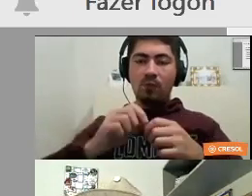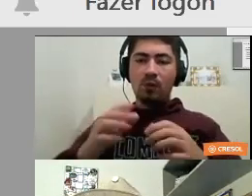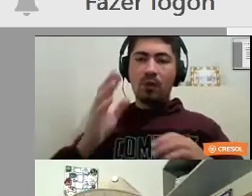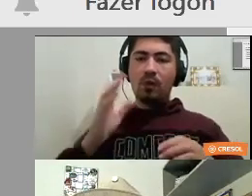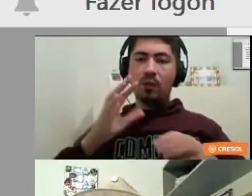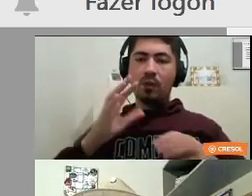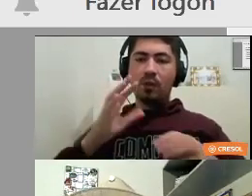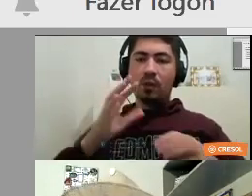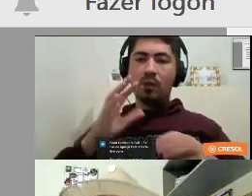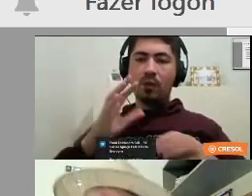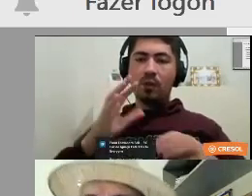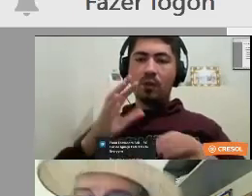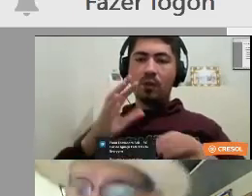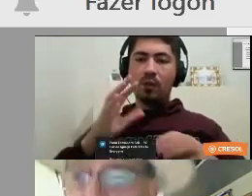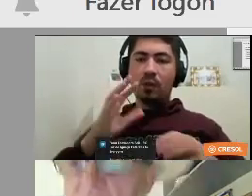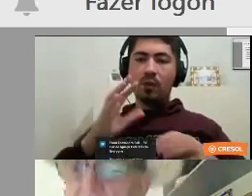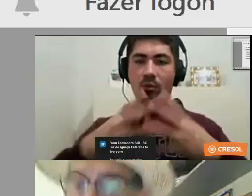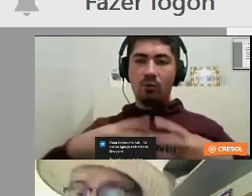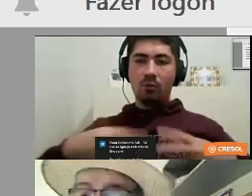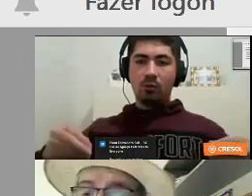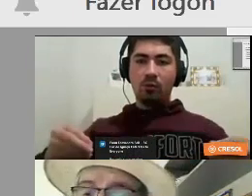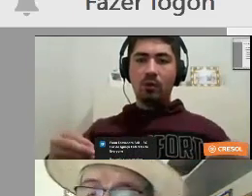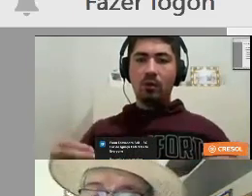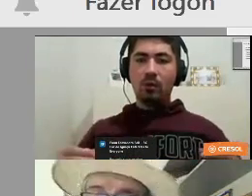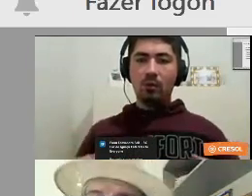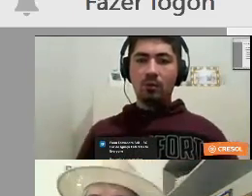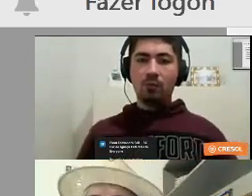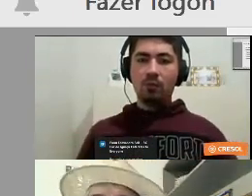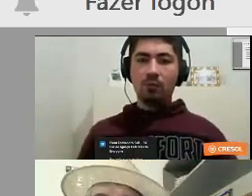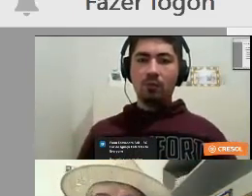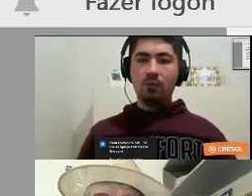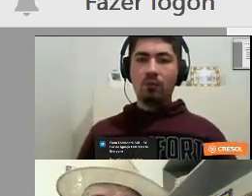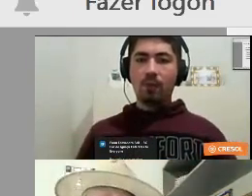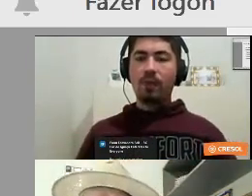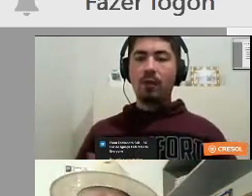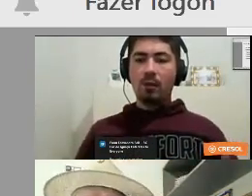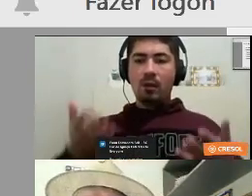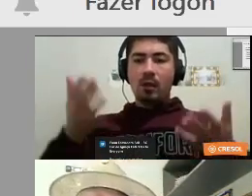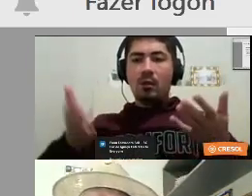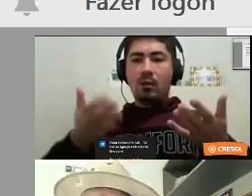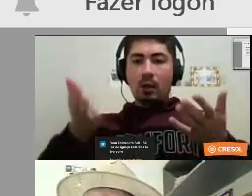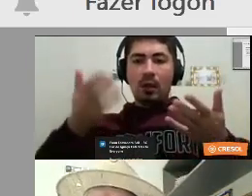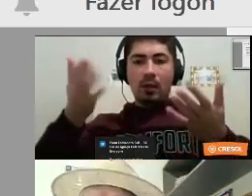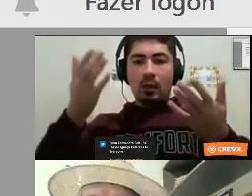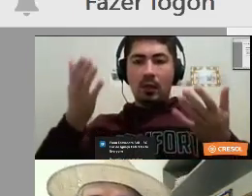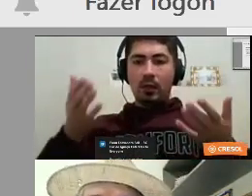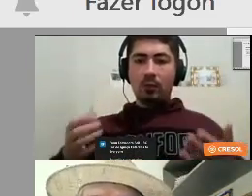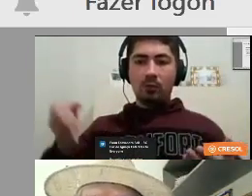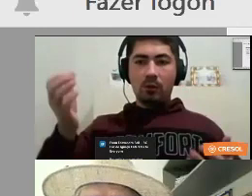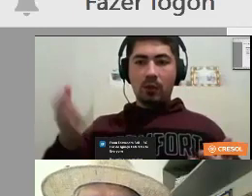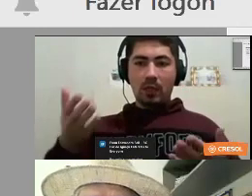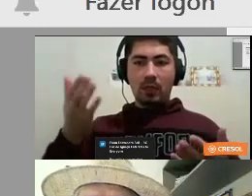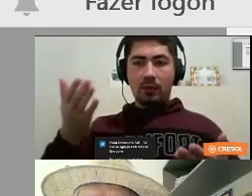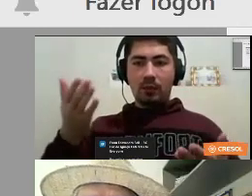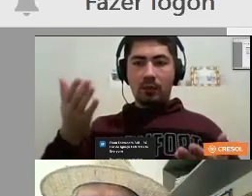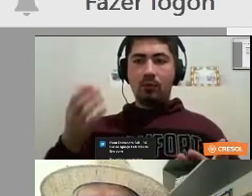paralisia infantil do globo é extremamente oneroso e muito trabalhoso. Para